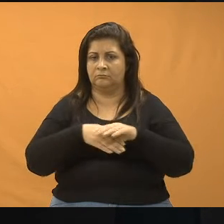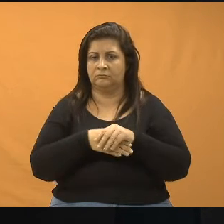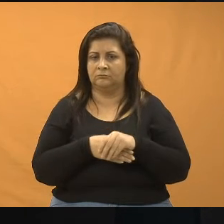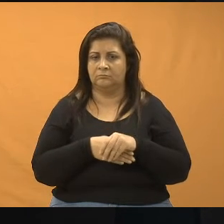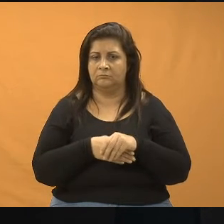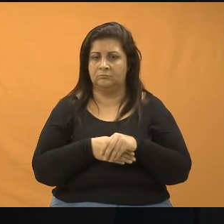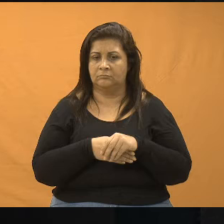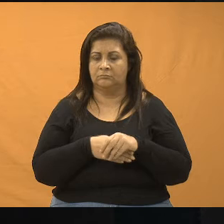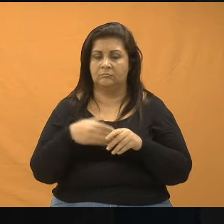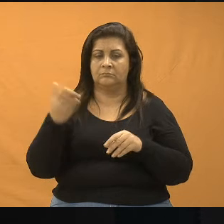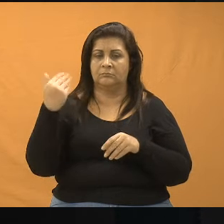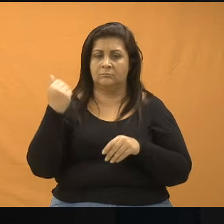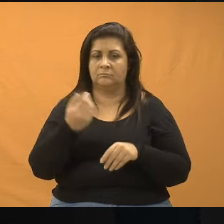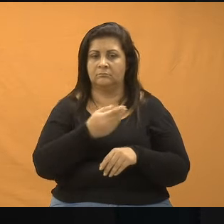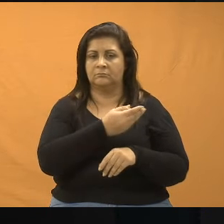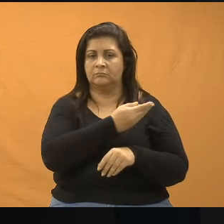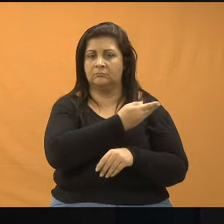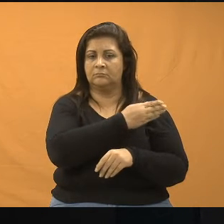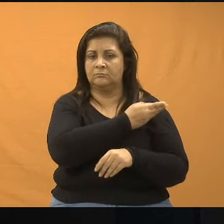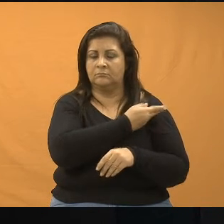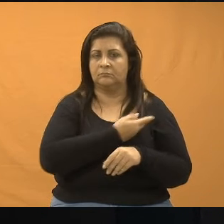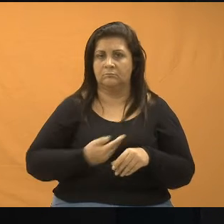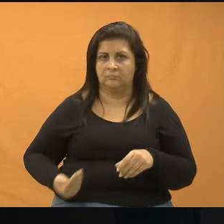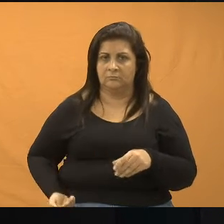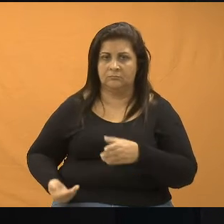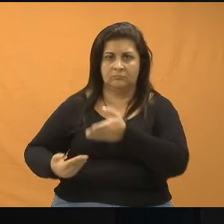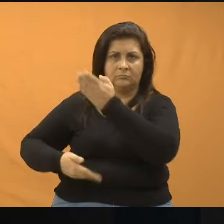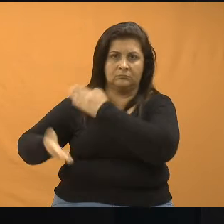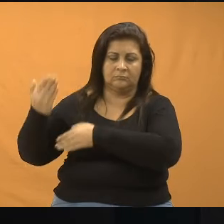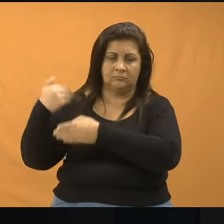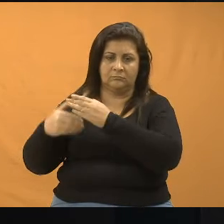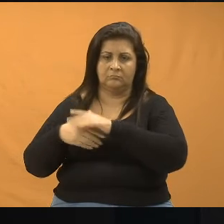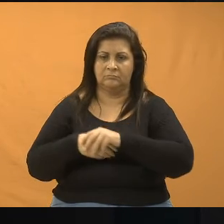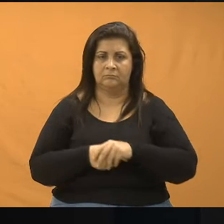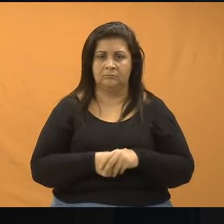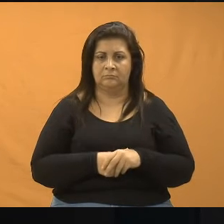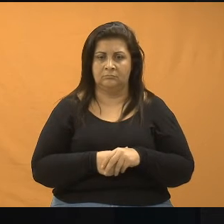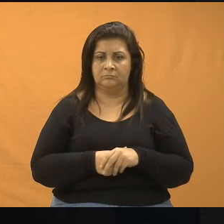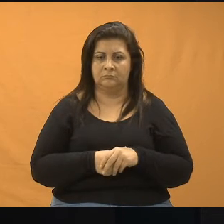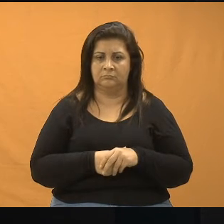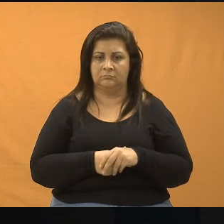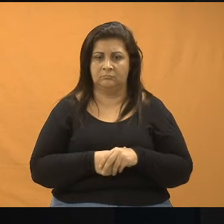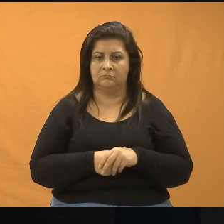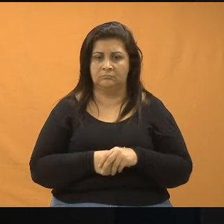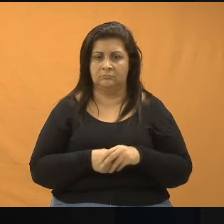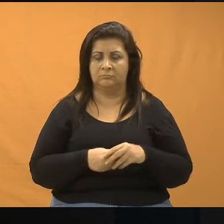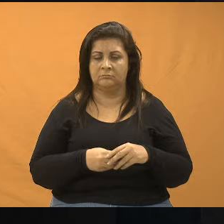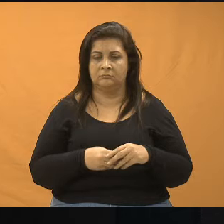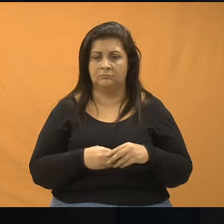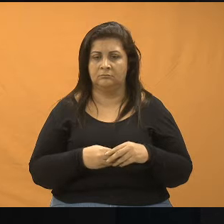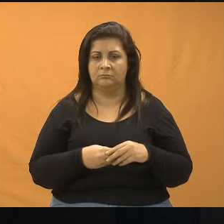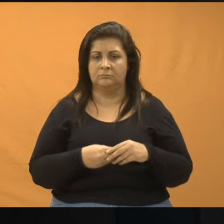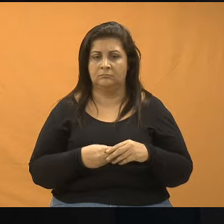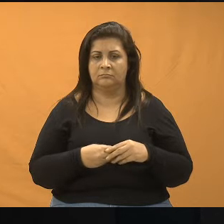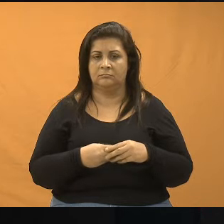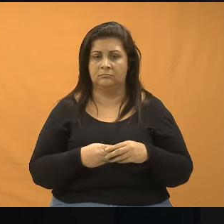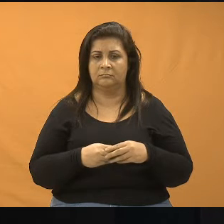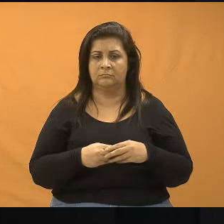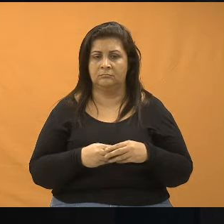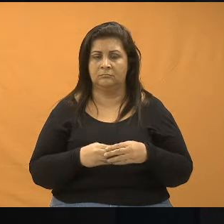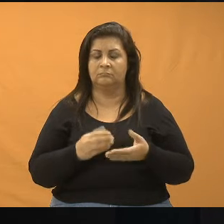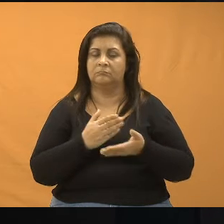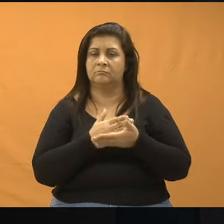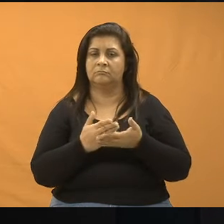do governo passado, é isso? Isso. Os 100 milhões que existe hoje foi Foi do governo dado no período de intervenção.